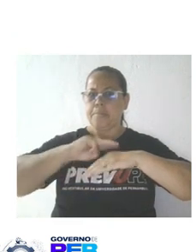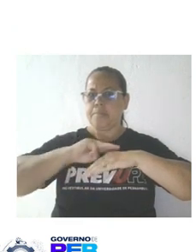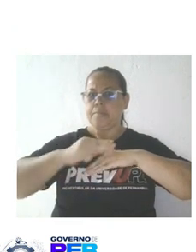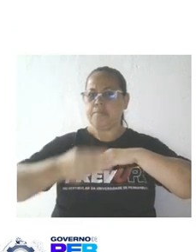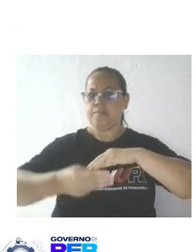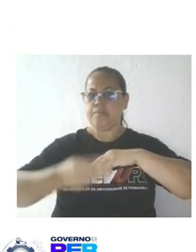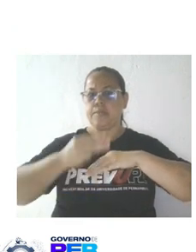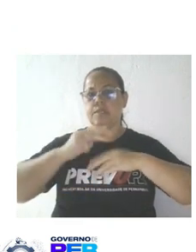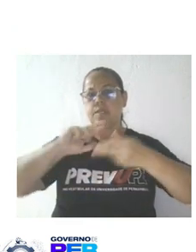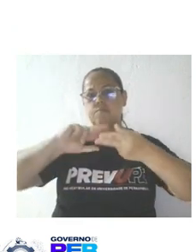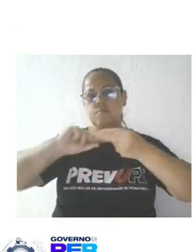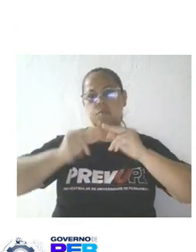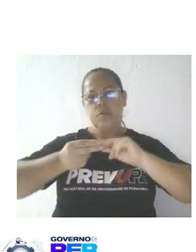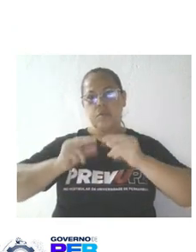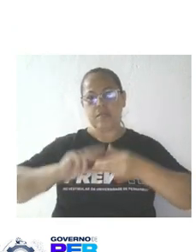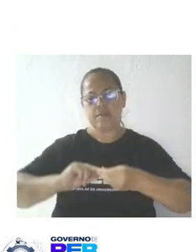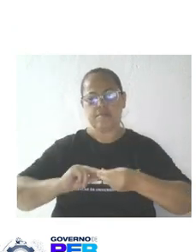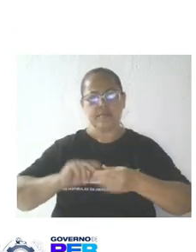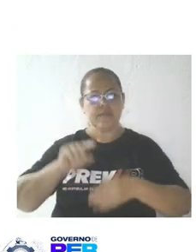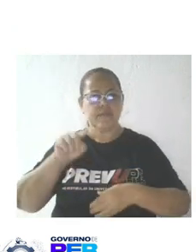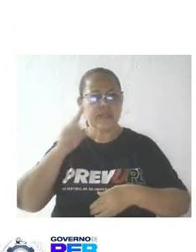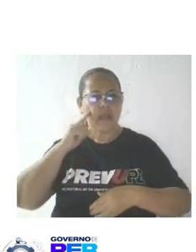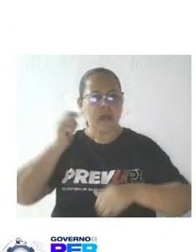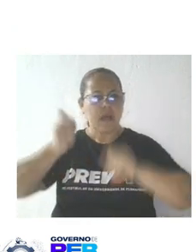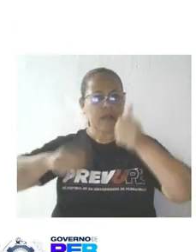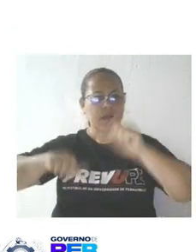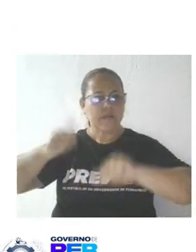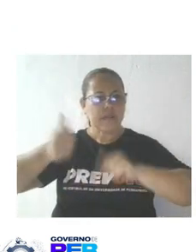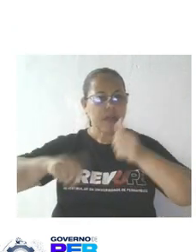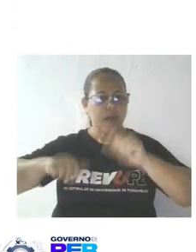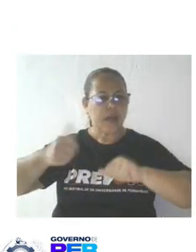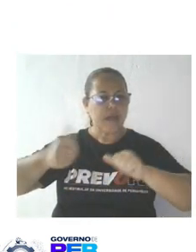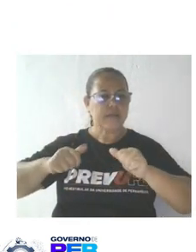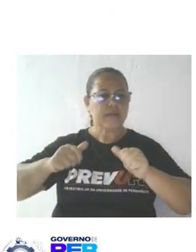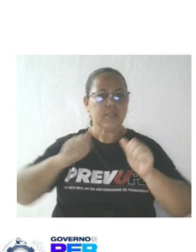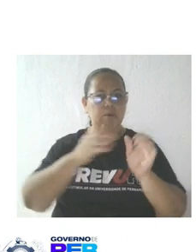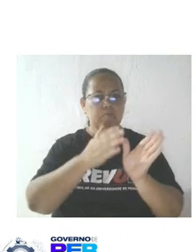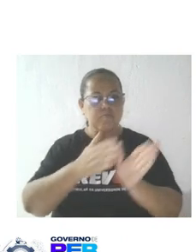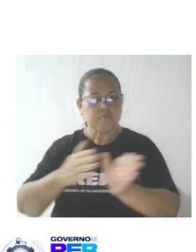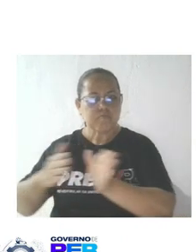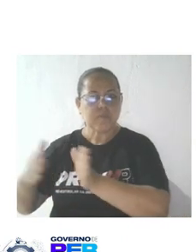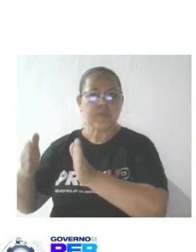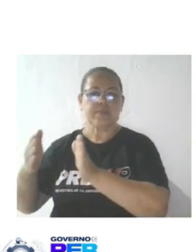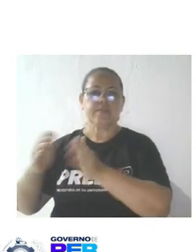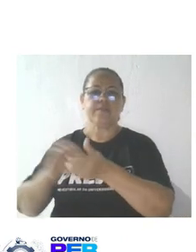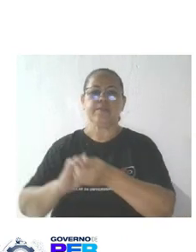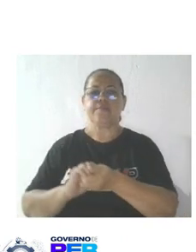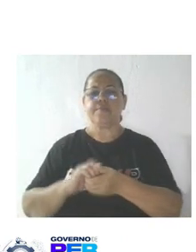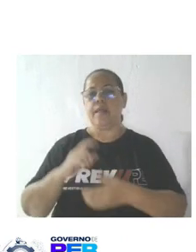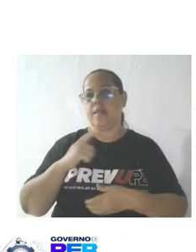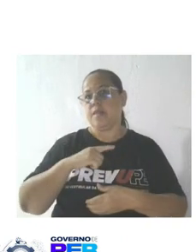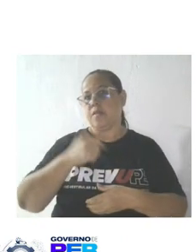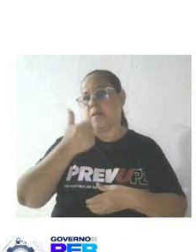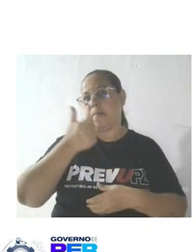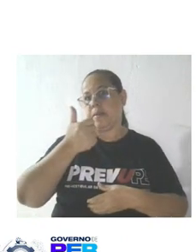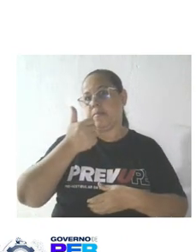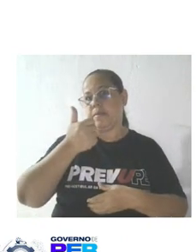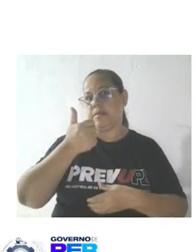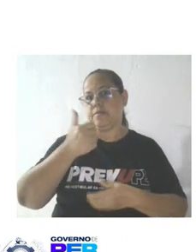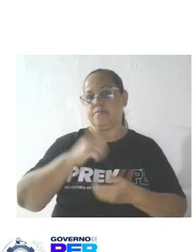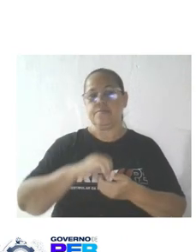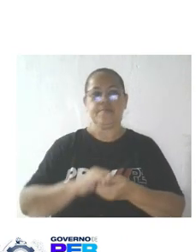Ele diz, Analise a sequência de bases abaixo. Aí ele colocou aqui, pessoal, uma primeira sequência